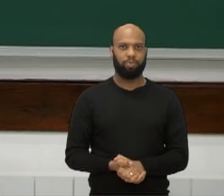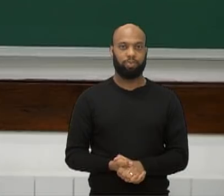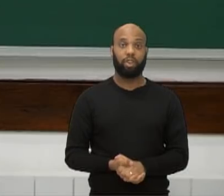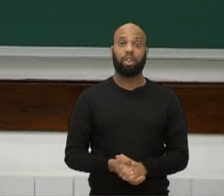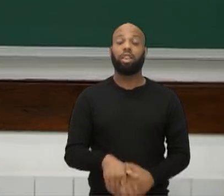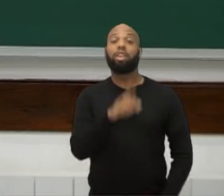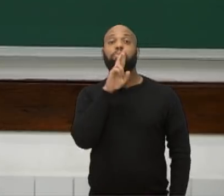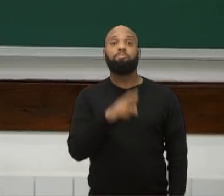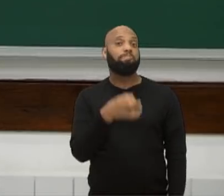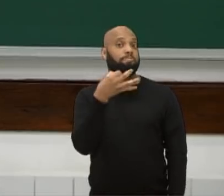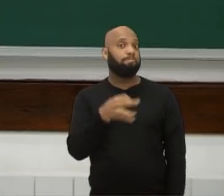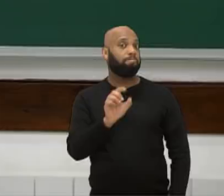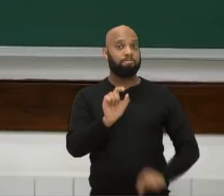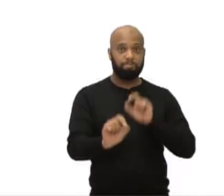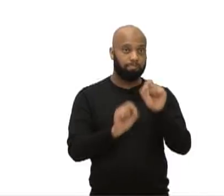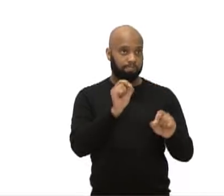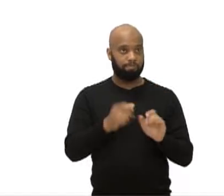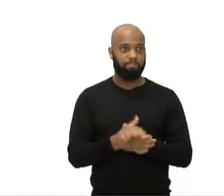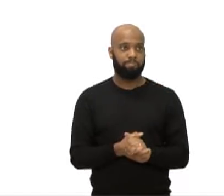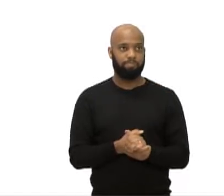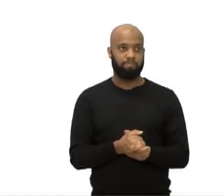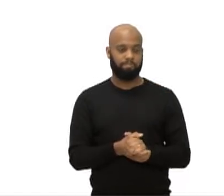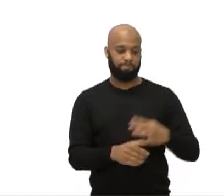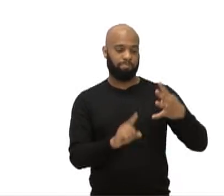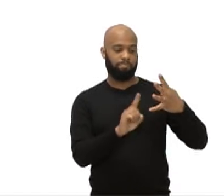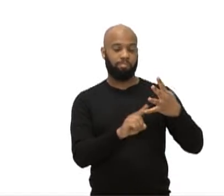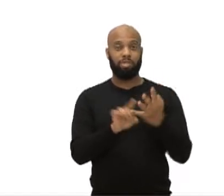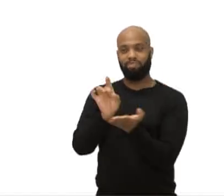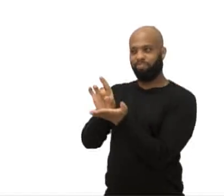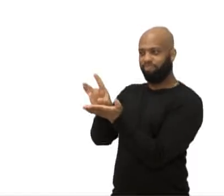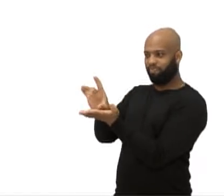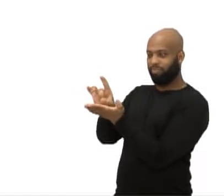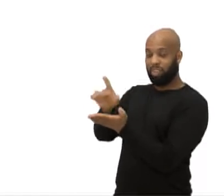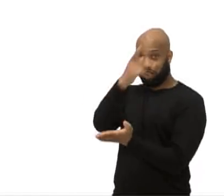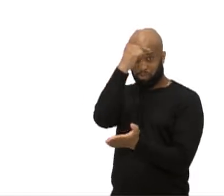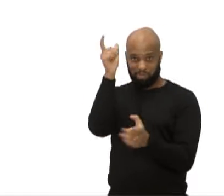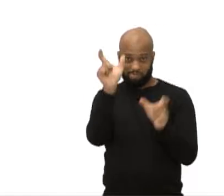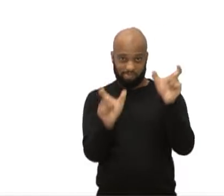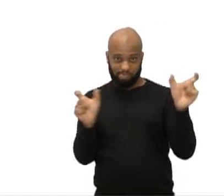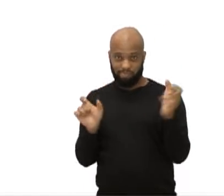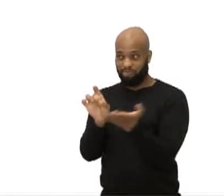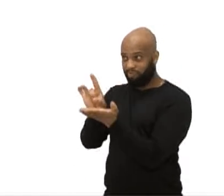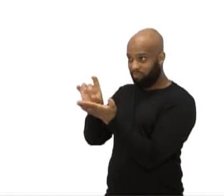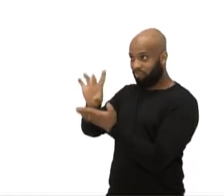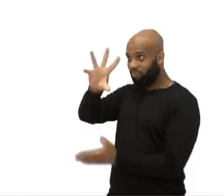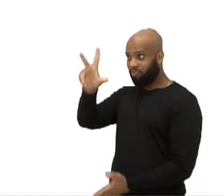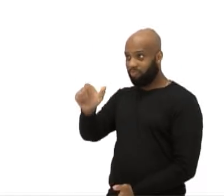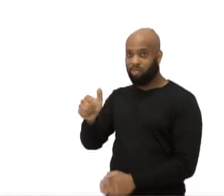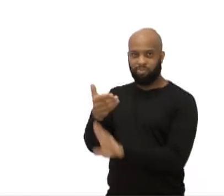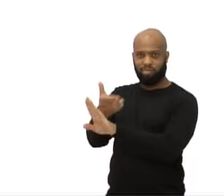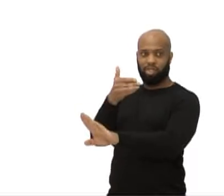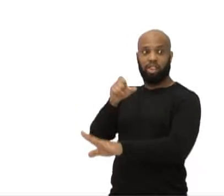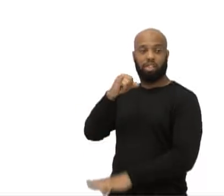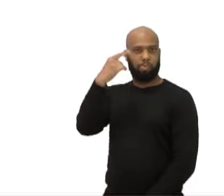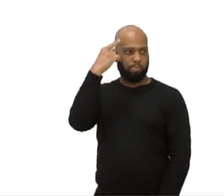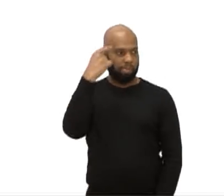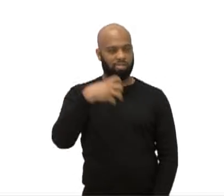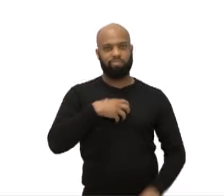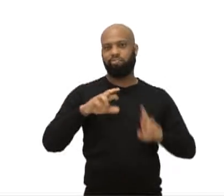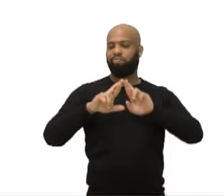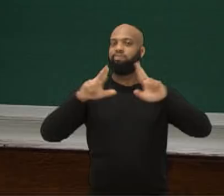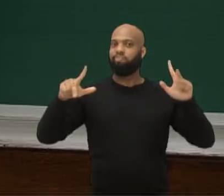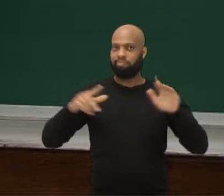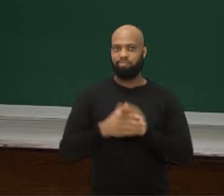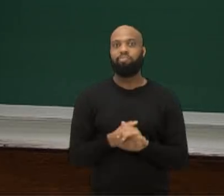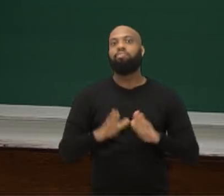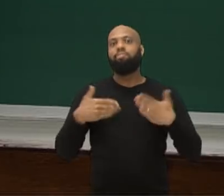A alternativa correta é degradou muitos participantes para a África, afastando quem pensava diferente.